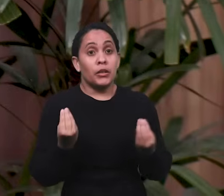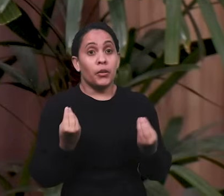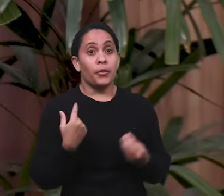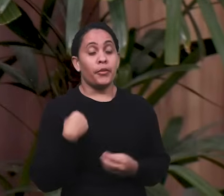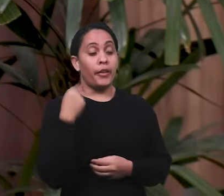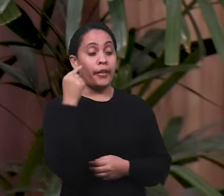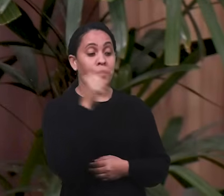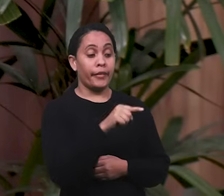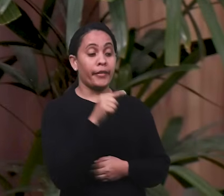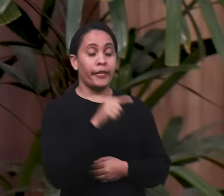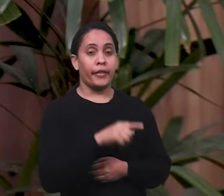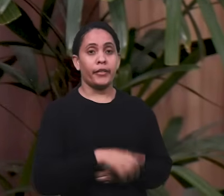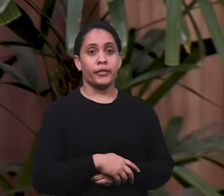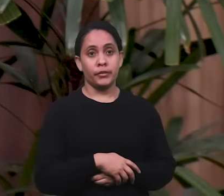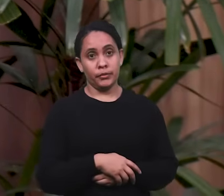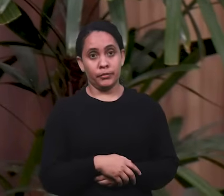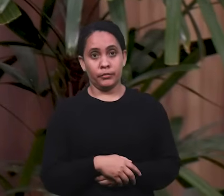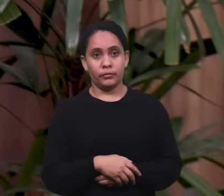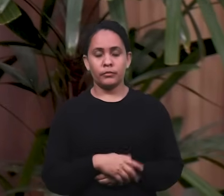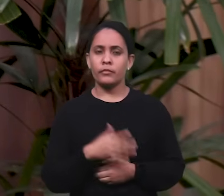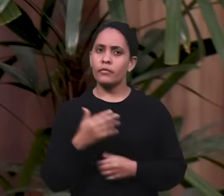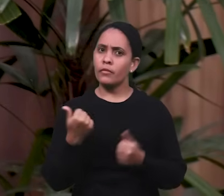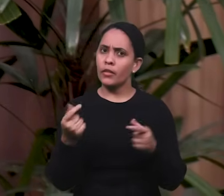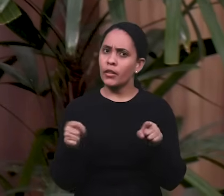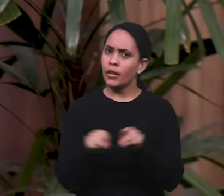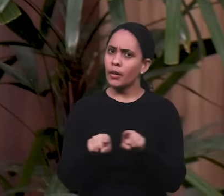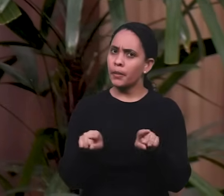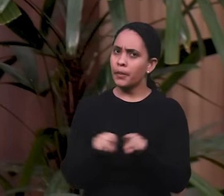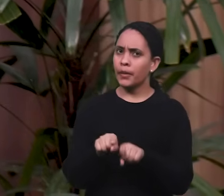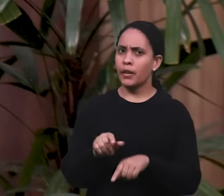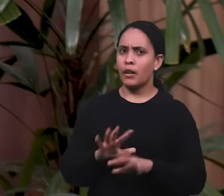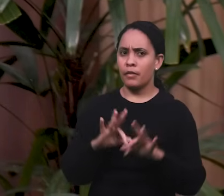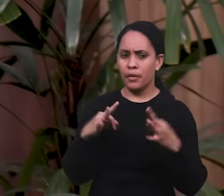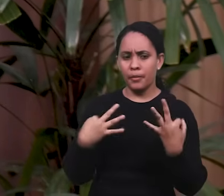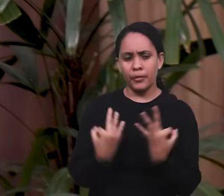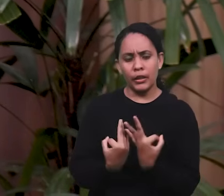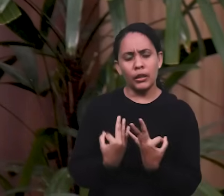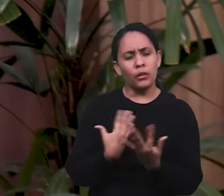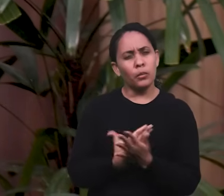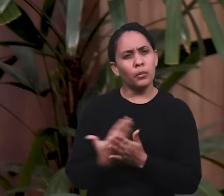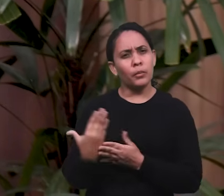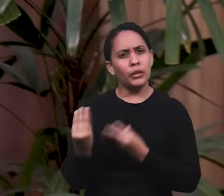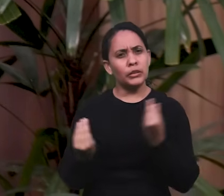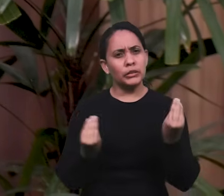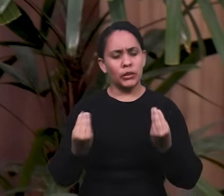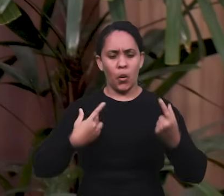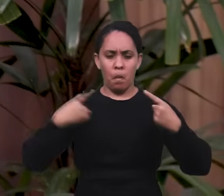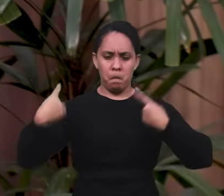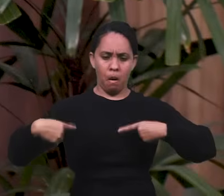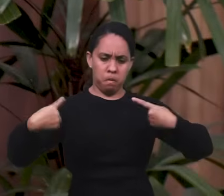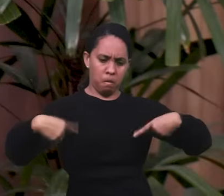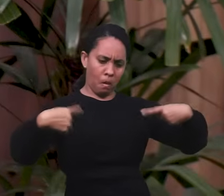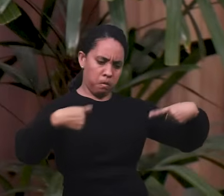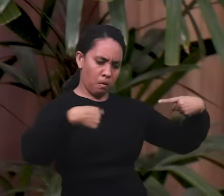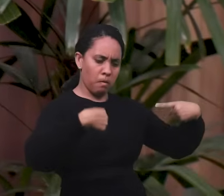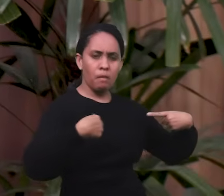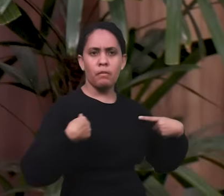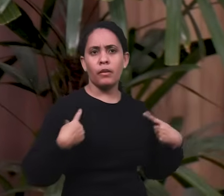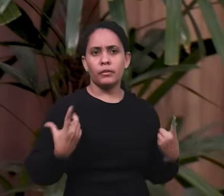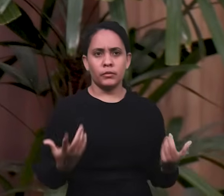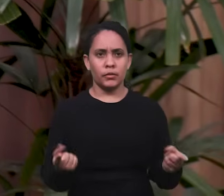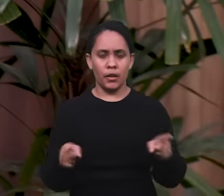lar, talvez uma falta de habilidade dos pais, acaba criando-se muita competitividade entre os